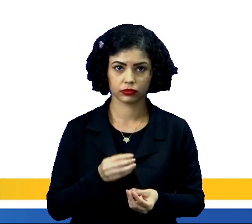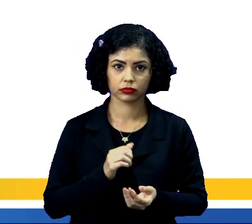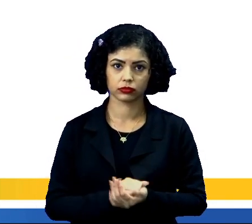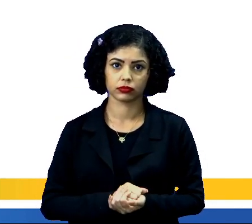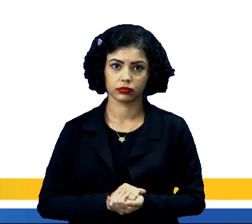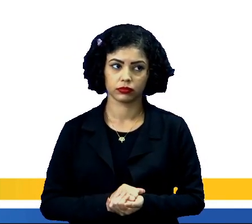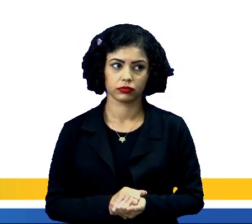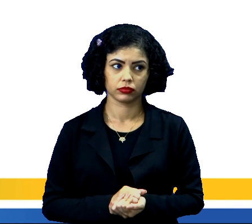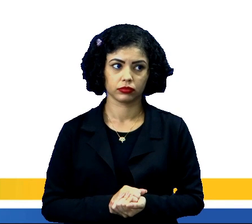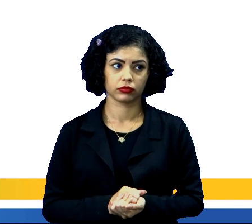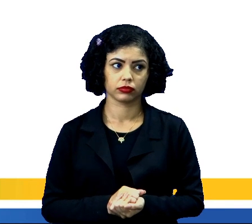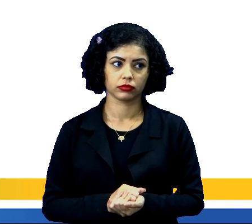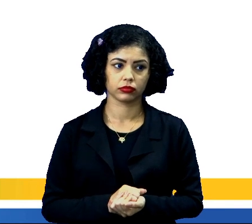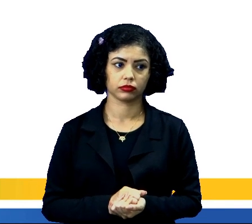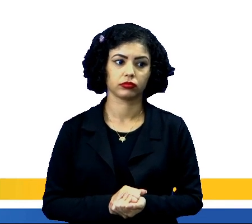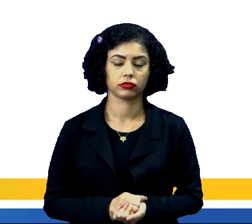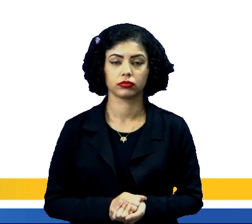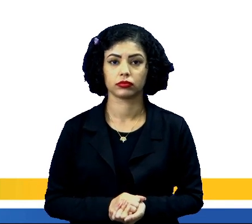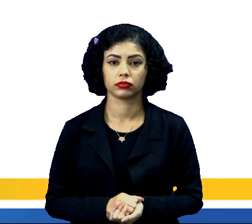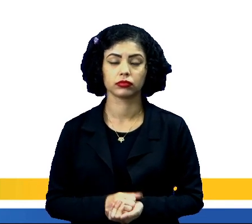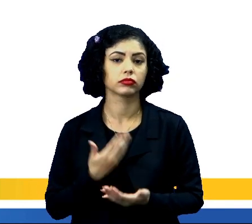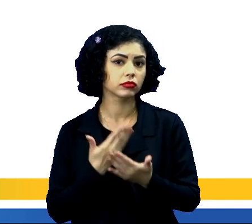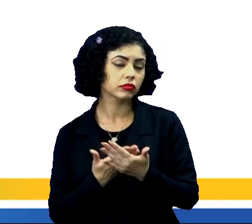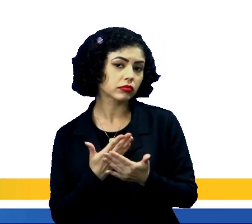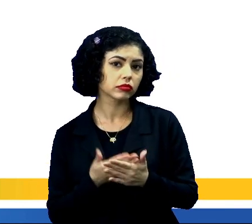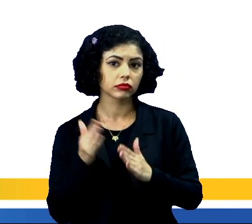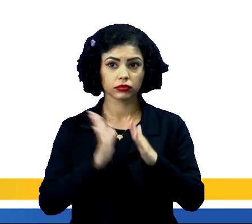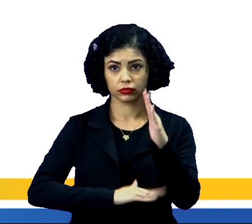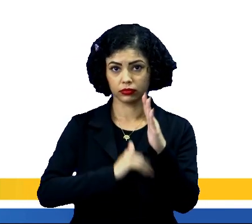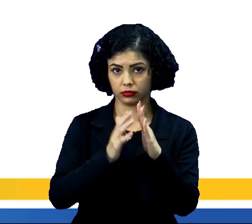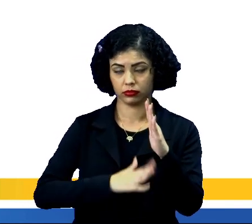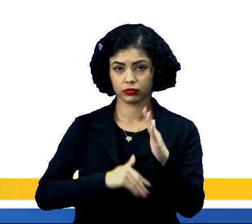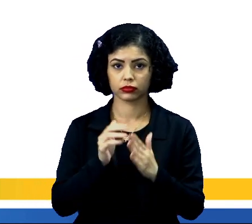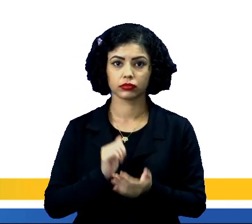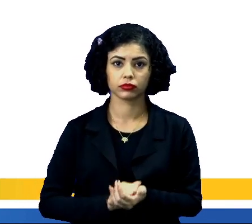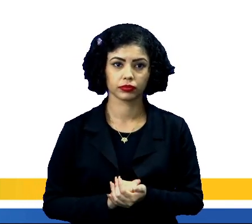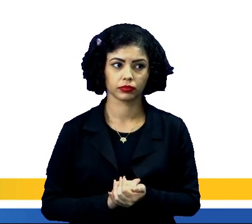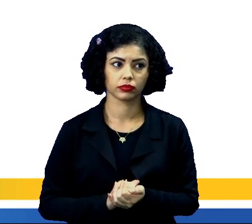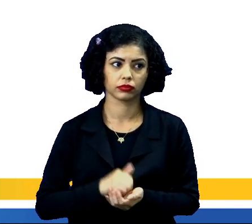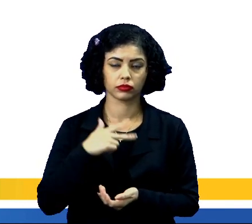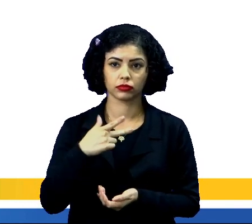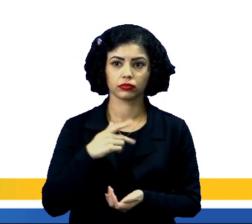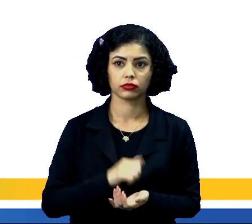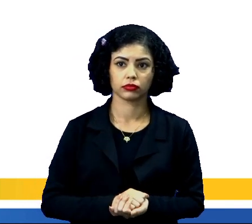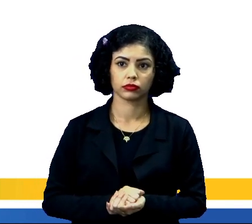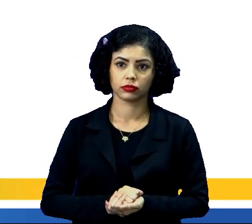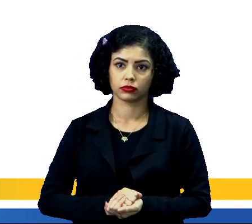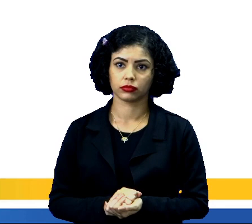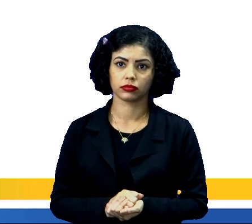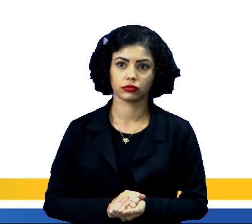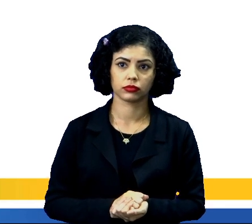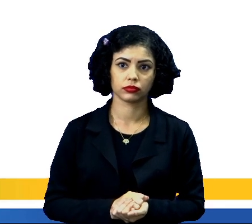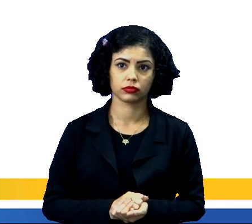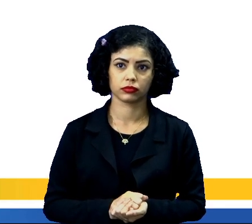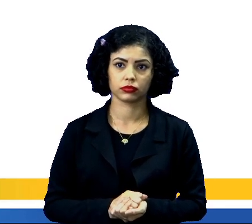seria. Isso daí são estudos do pintor Rafael Sanzio para Madonna.